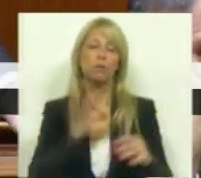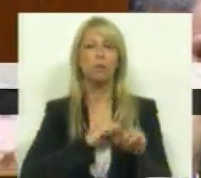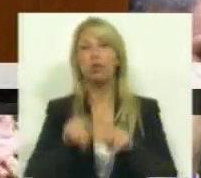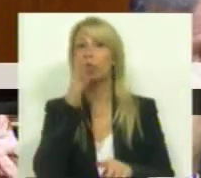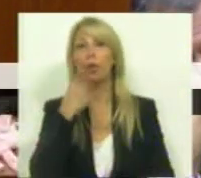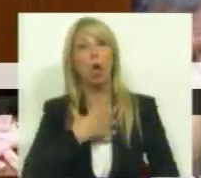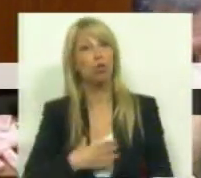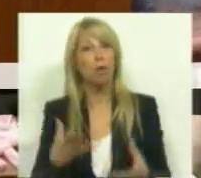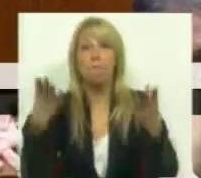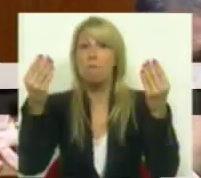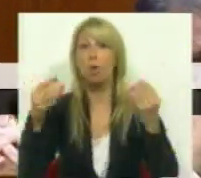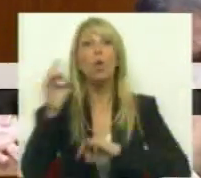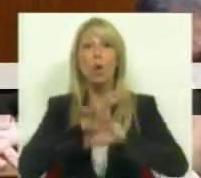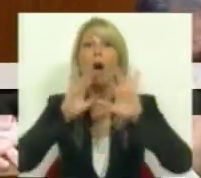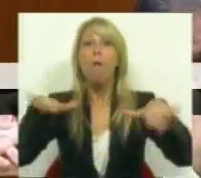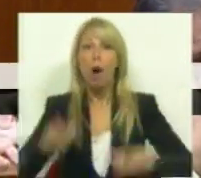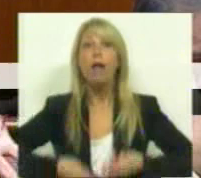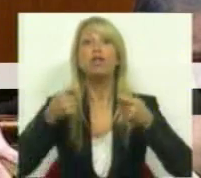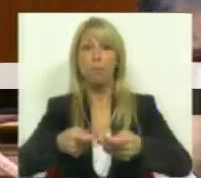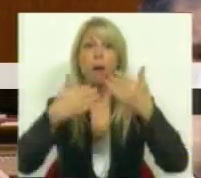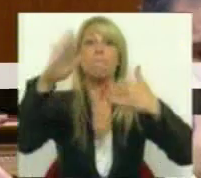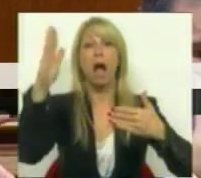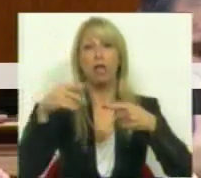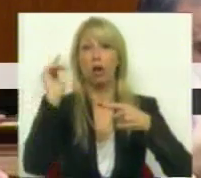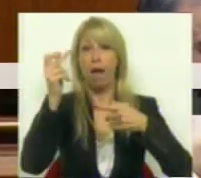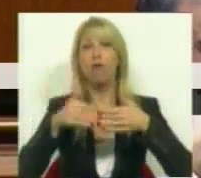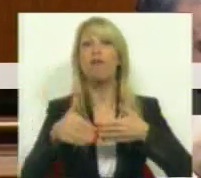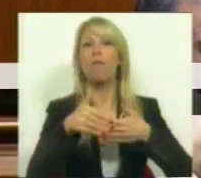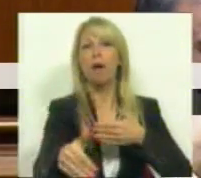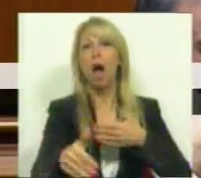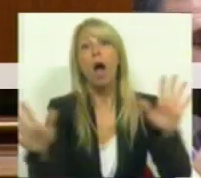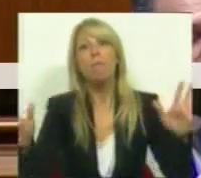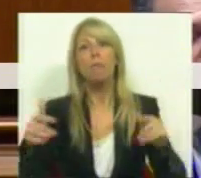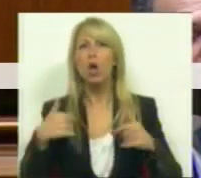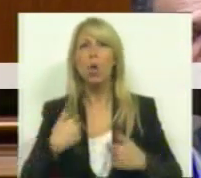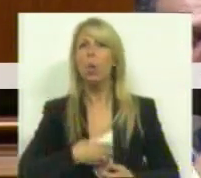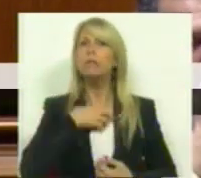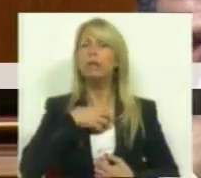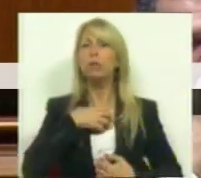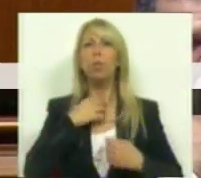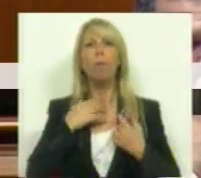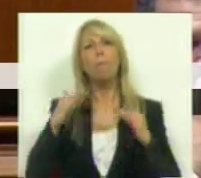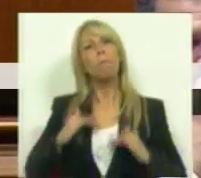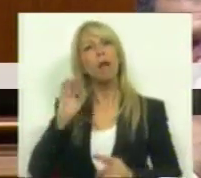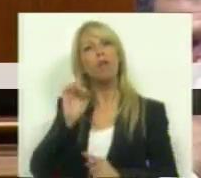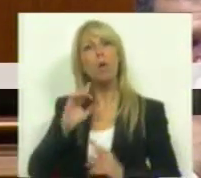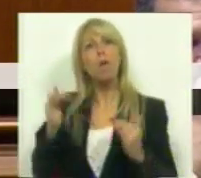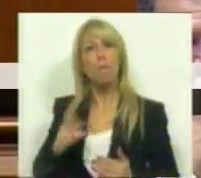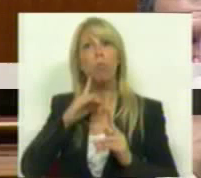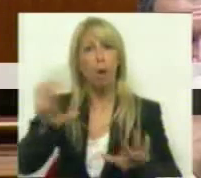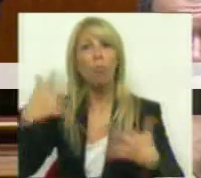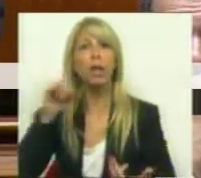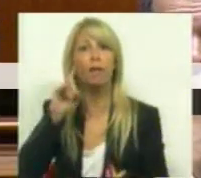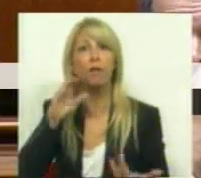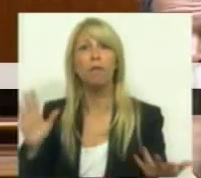eu gostaria muito que a Europa pudesse investir mais nos próximos anos, mas confesso, não me sinto diminuído para poder defender que